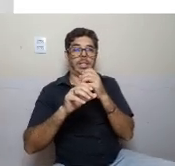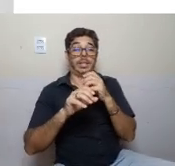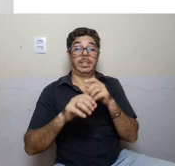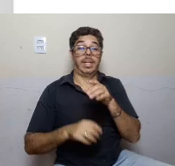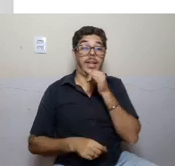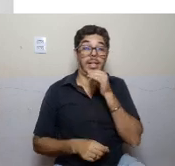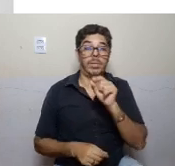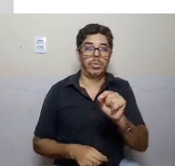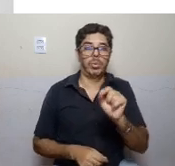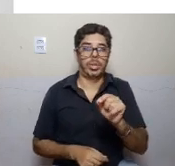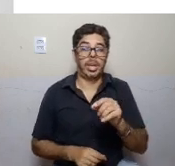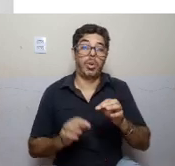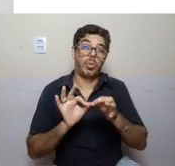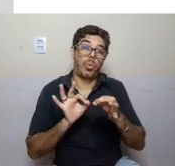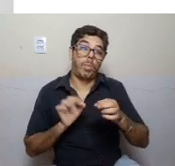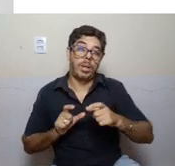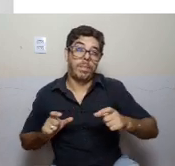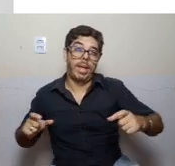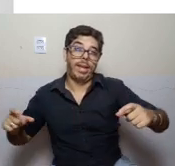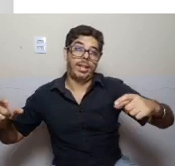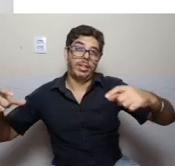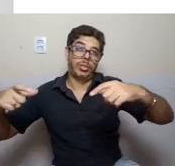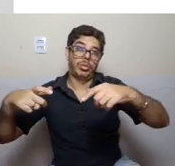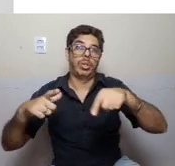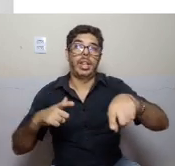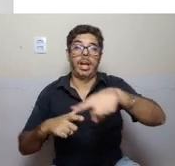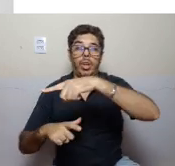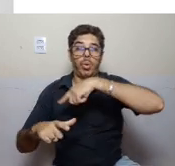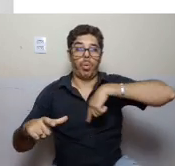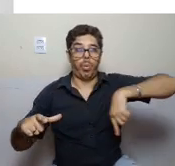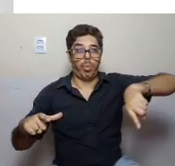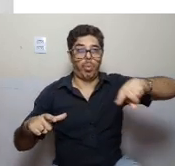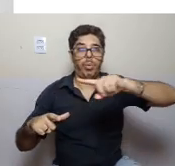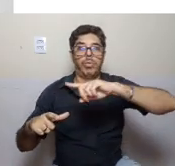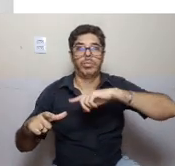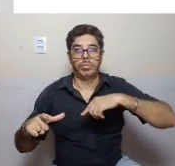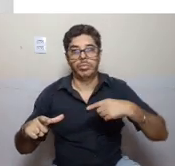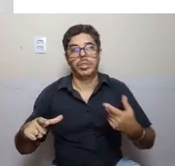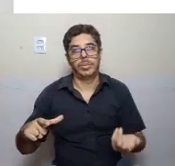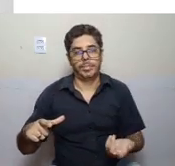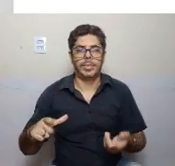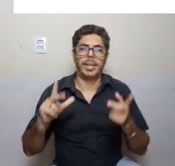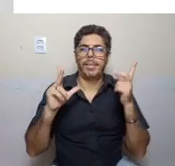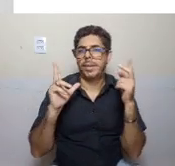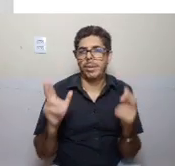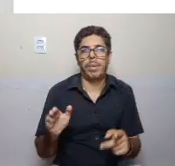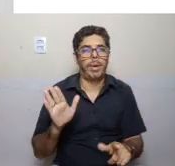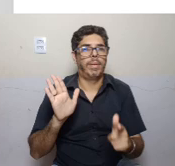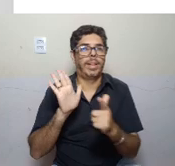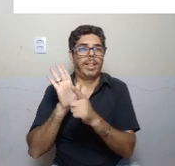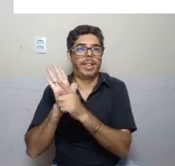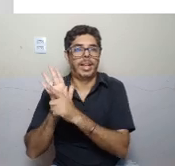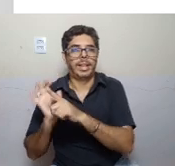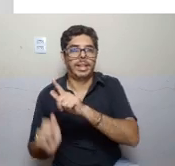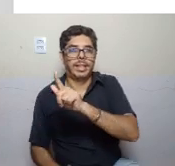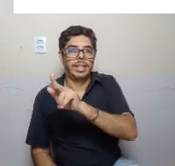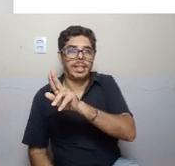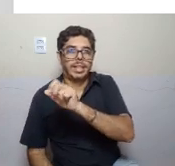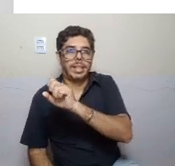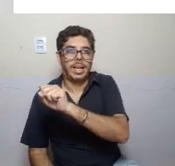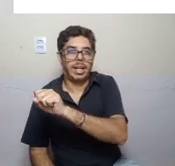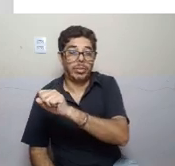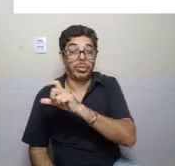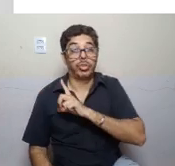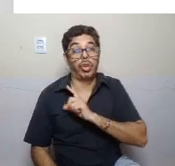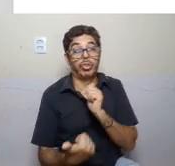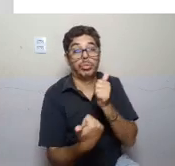produto escalar do campo e do comprimento da curva amperiana. Então aqui, da mesma forma que fizemos para a lei de Gauss,